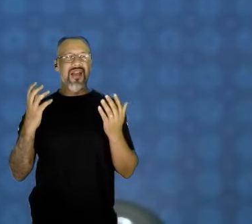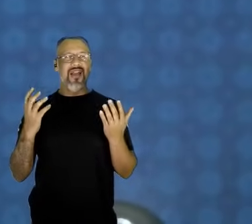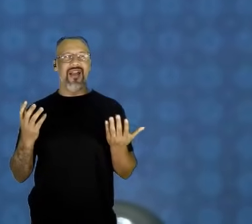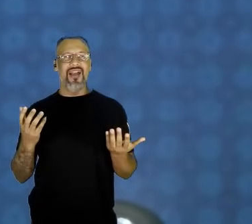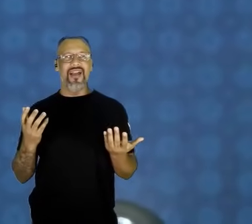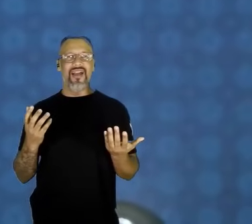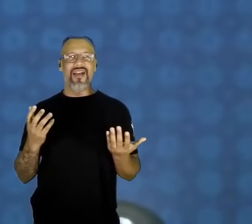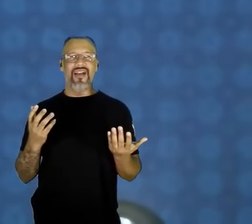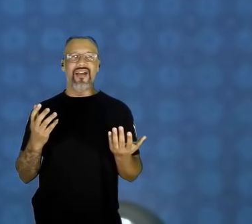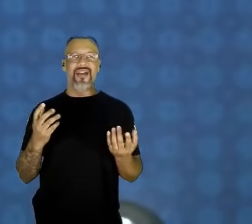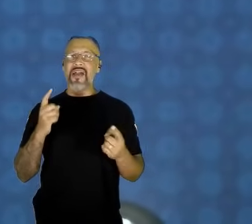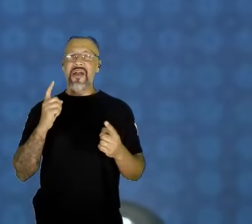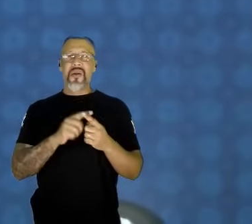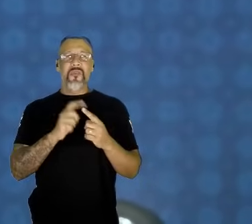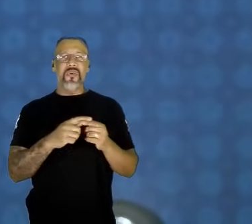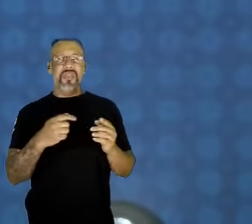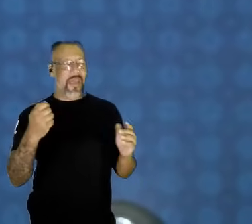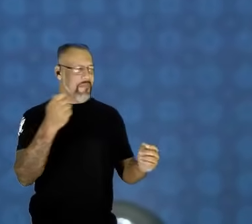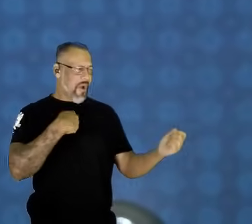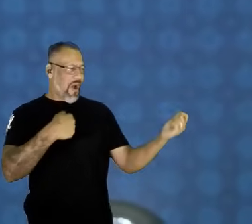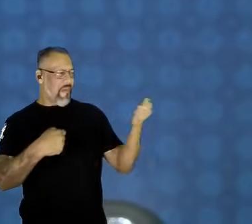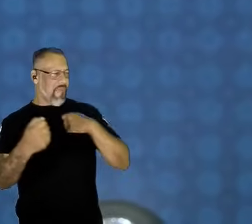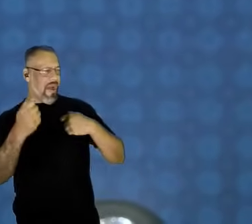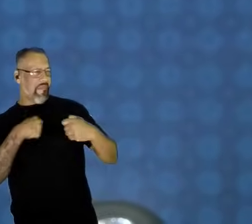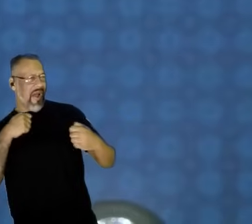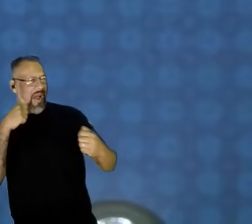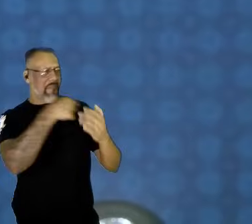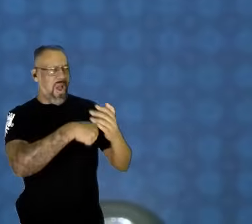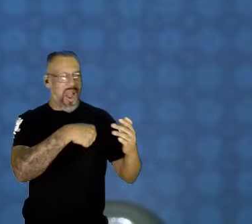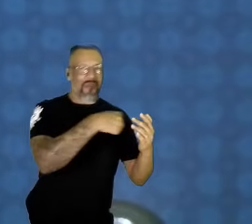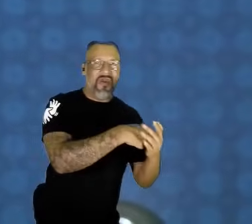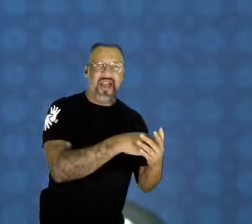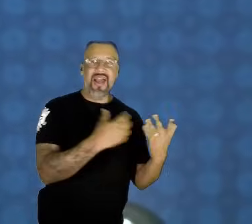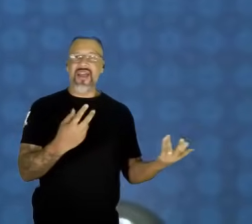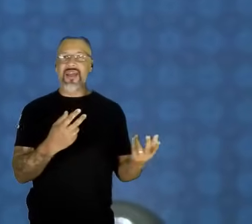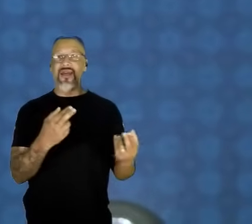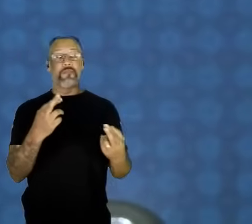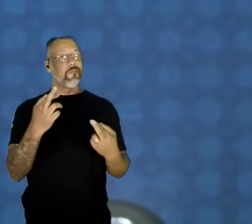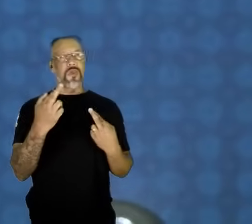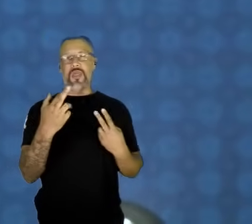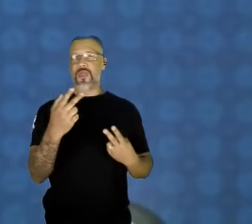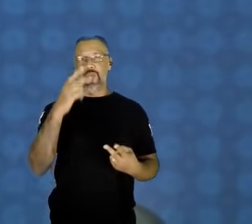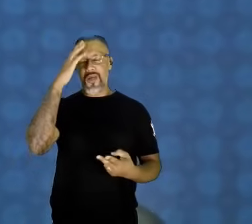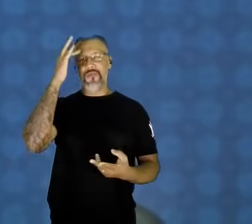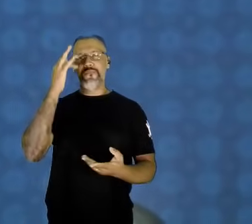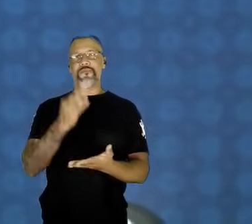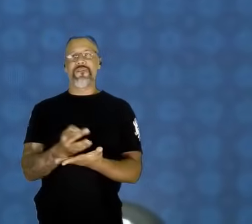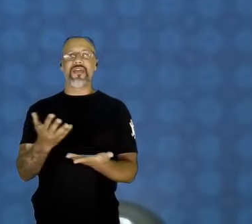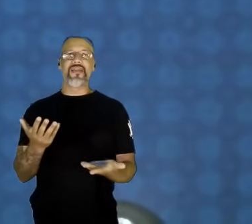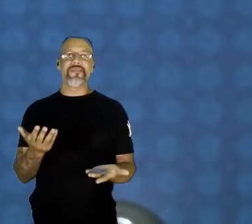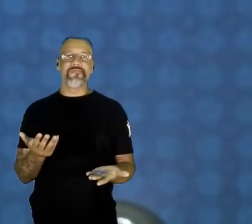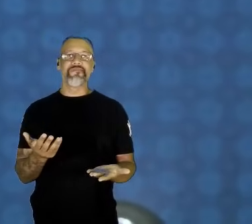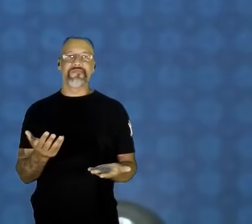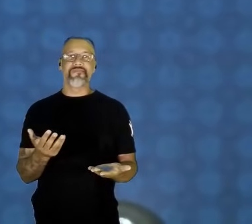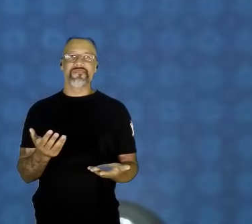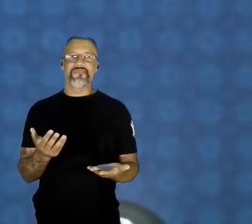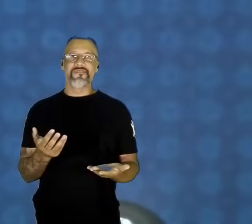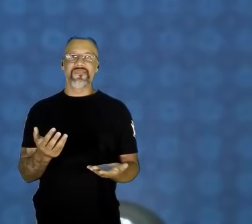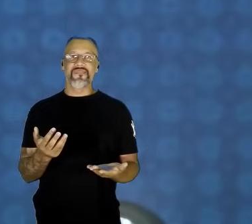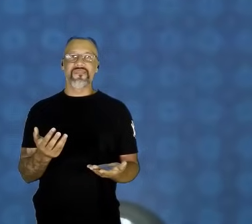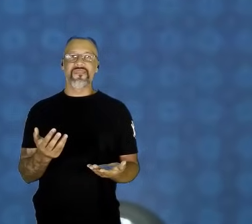metade para cá, metade para lá. Isso é a fé. E Jesus não queria só dar a esta mulher